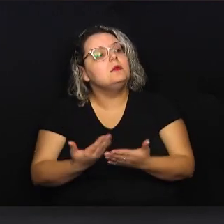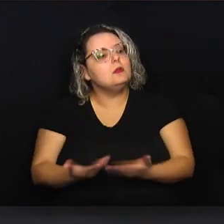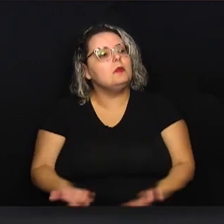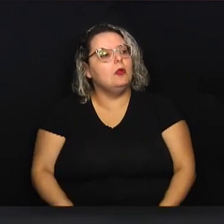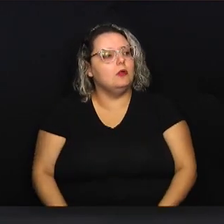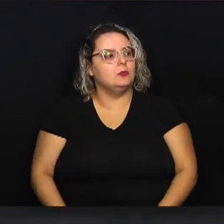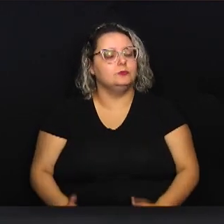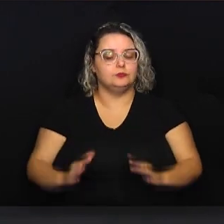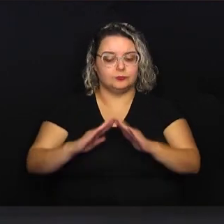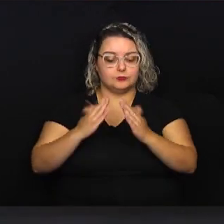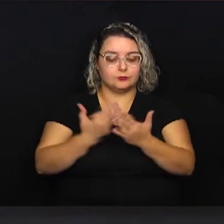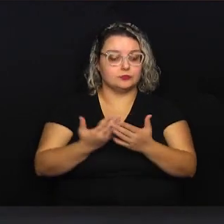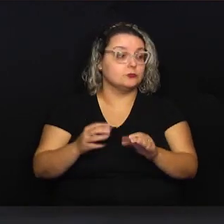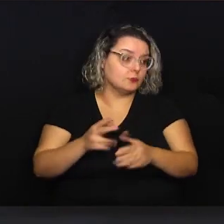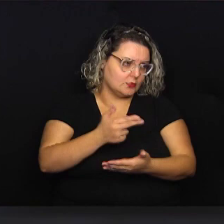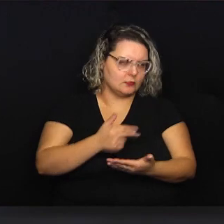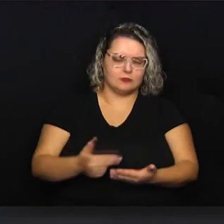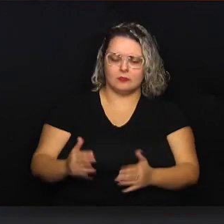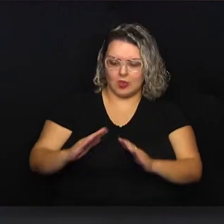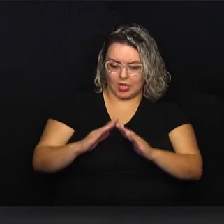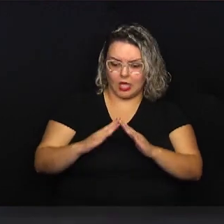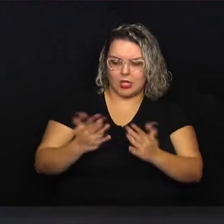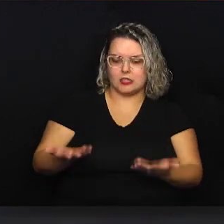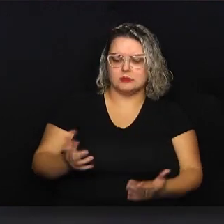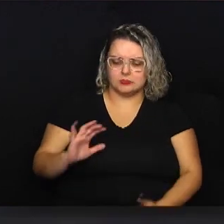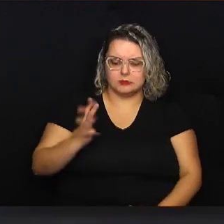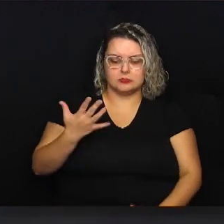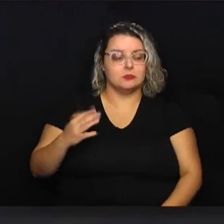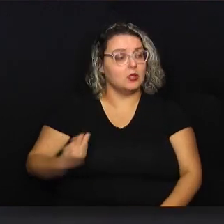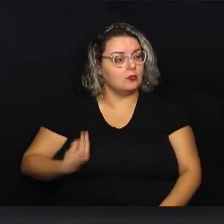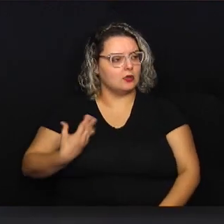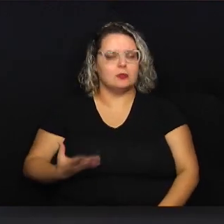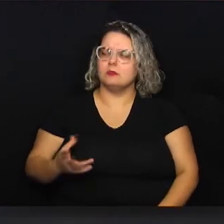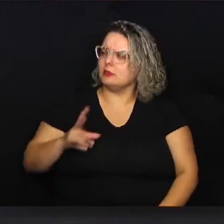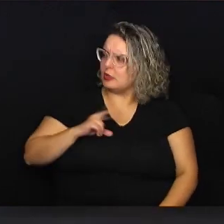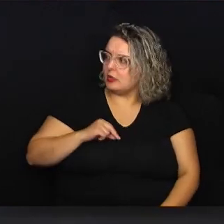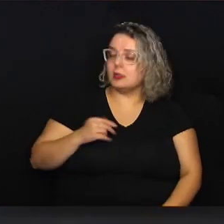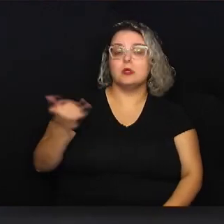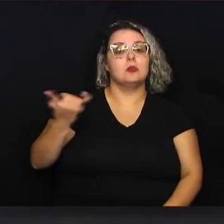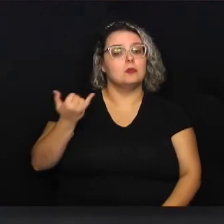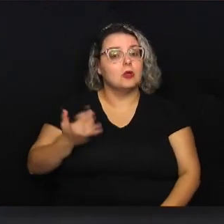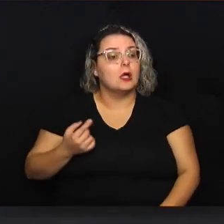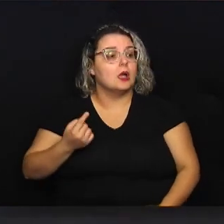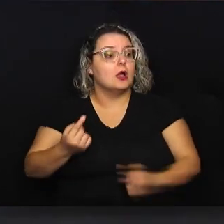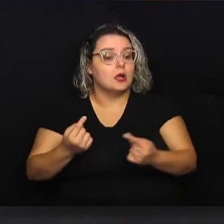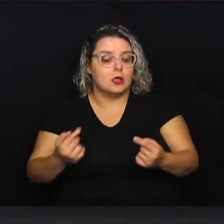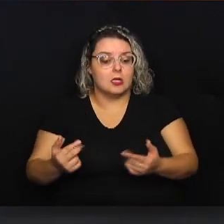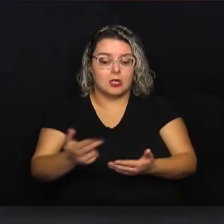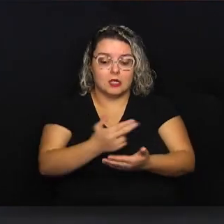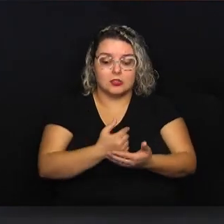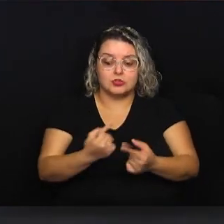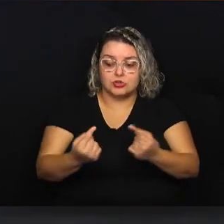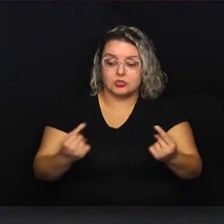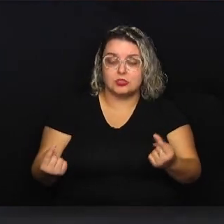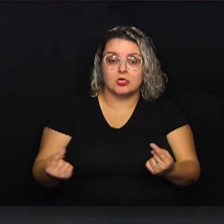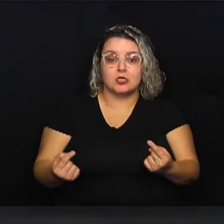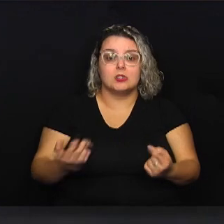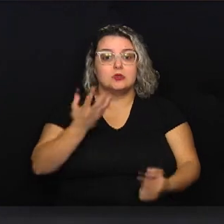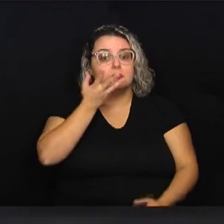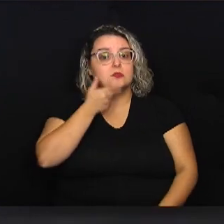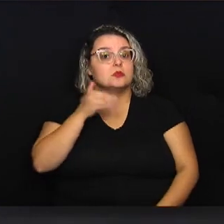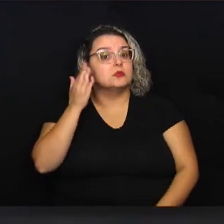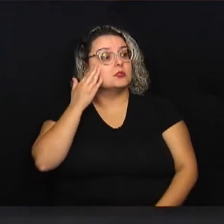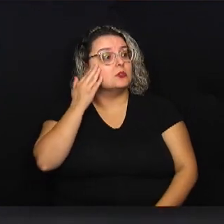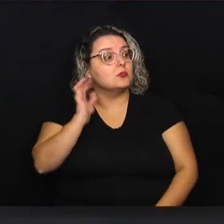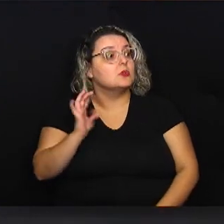famílias, através do desenho. Eu falei, poxa vida. E aí ela foi me contando, porque cada desenho de cada criança sabia o que